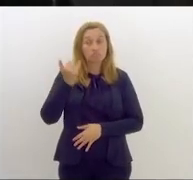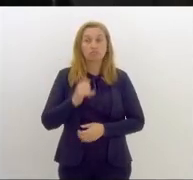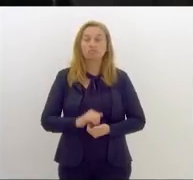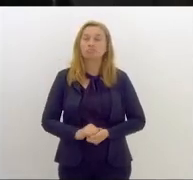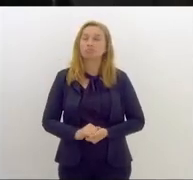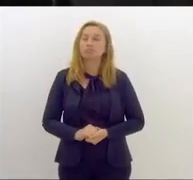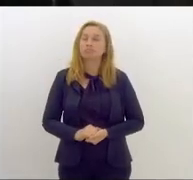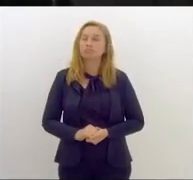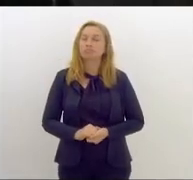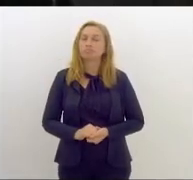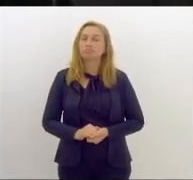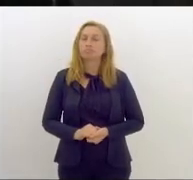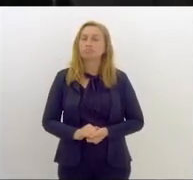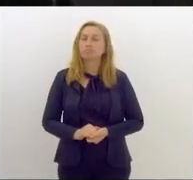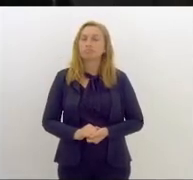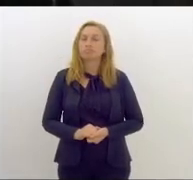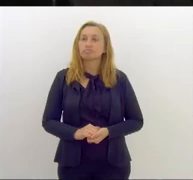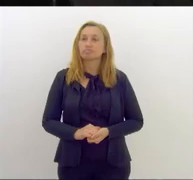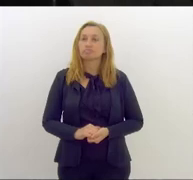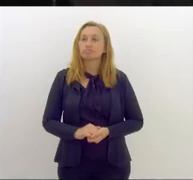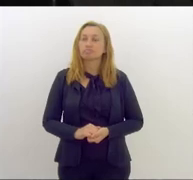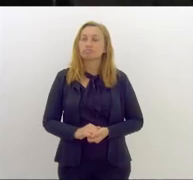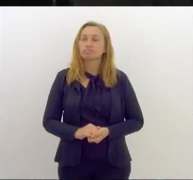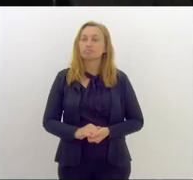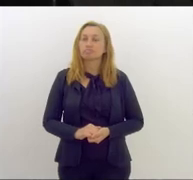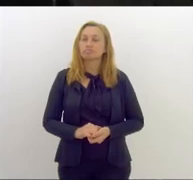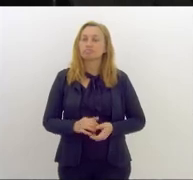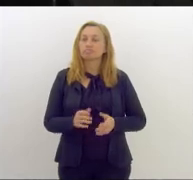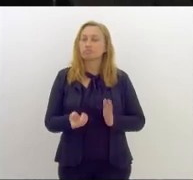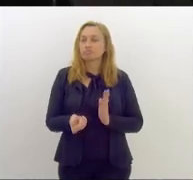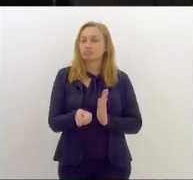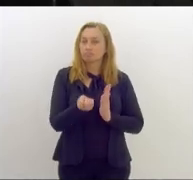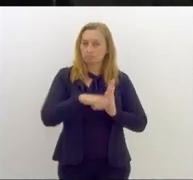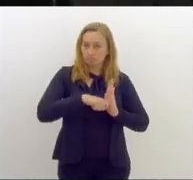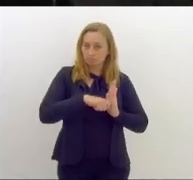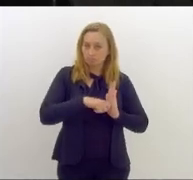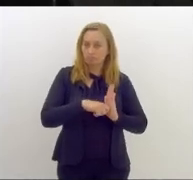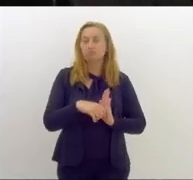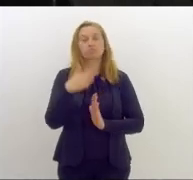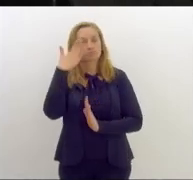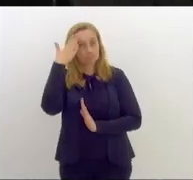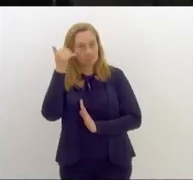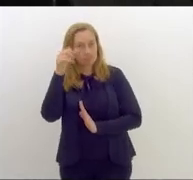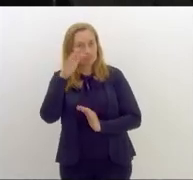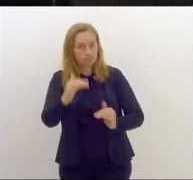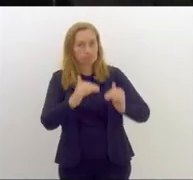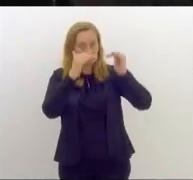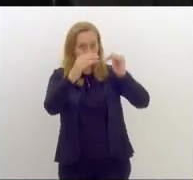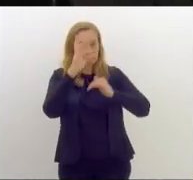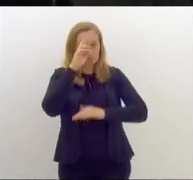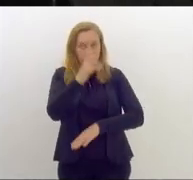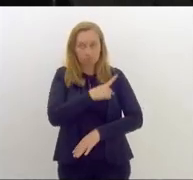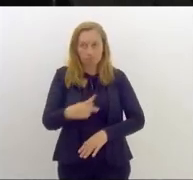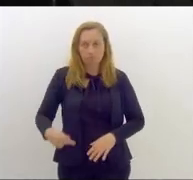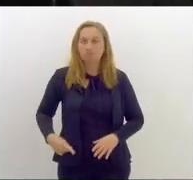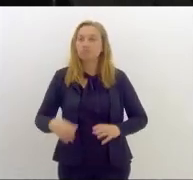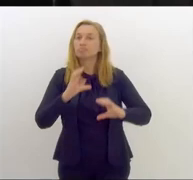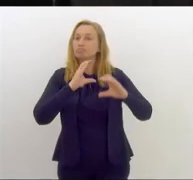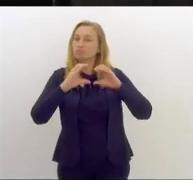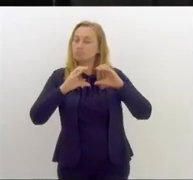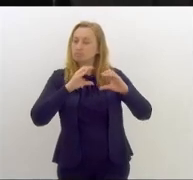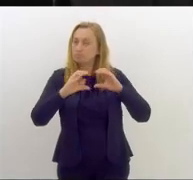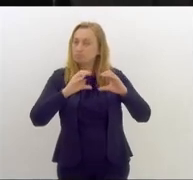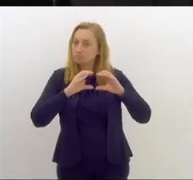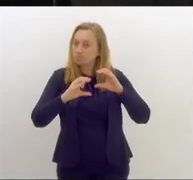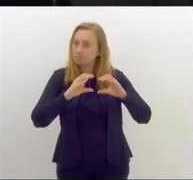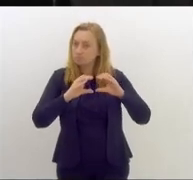sou ponto de vista do viés tributário sabe vossa excelência que comunicação foi